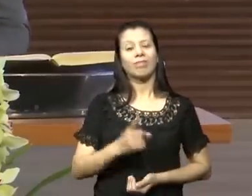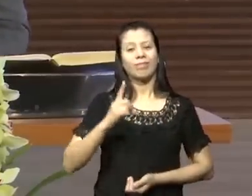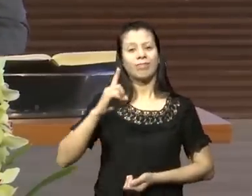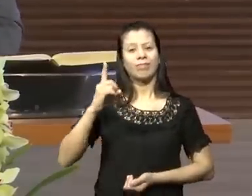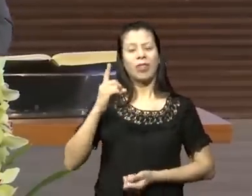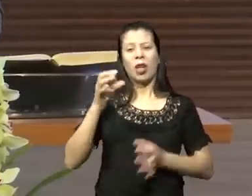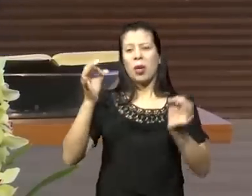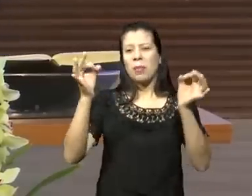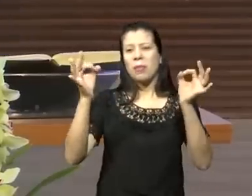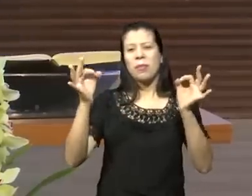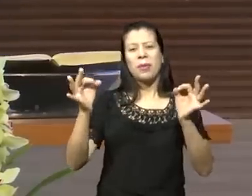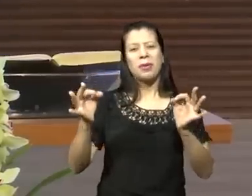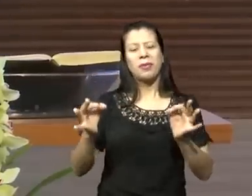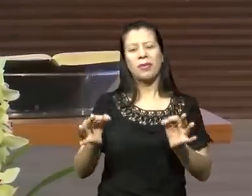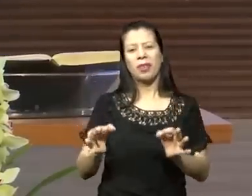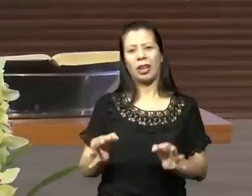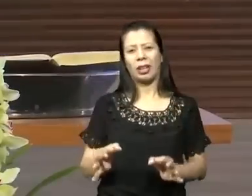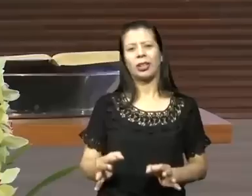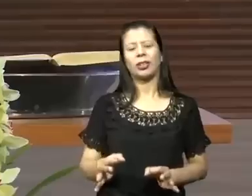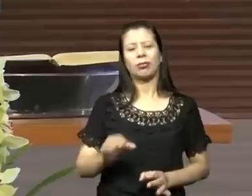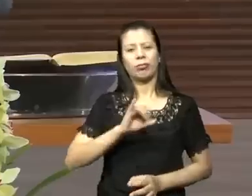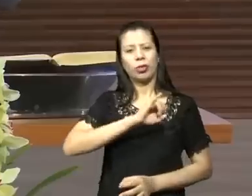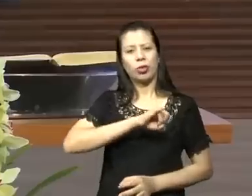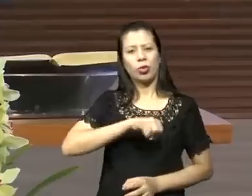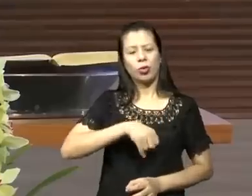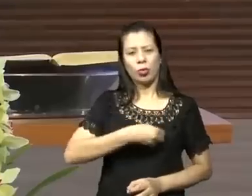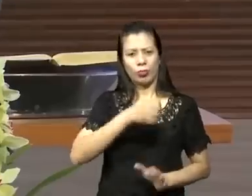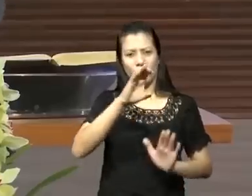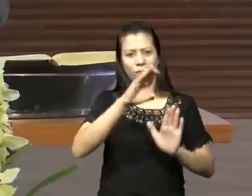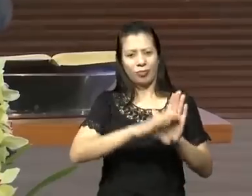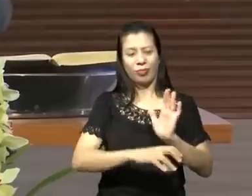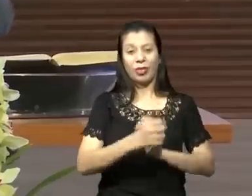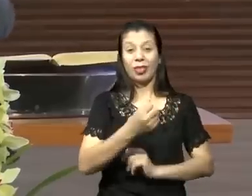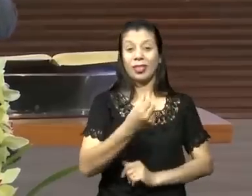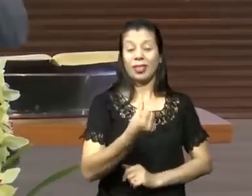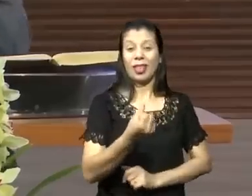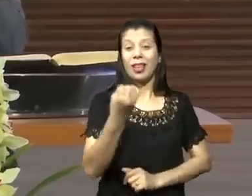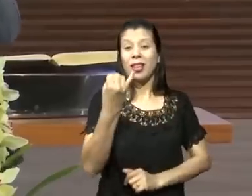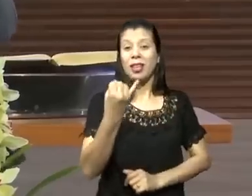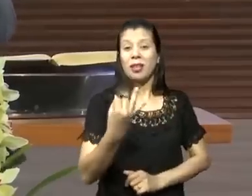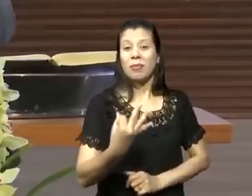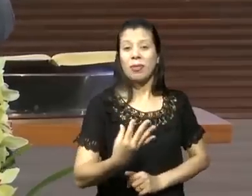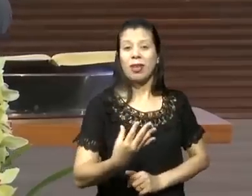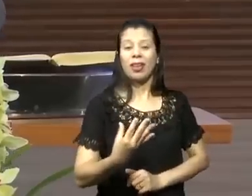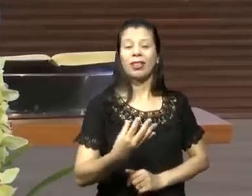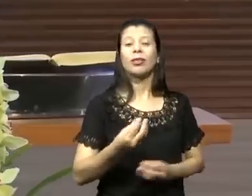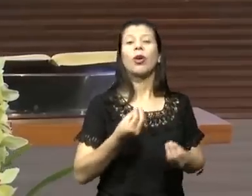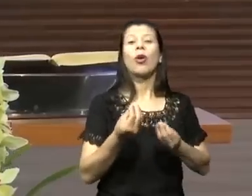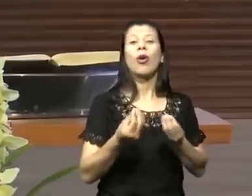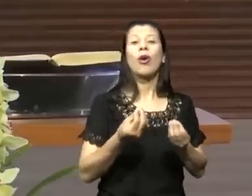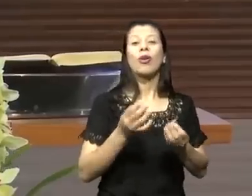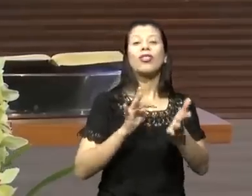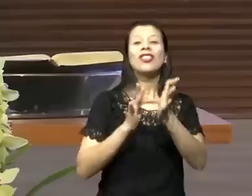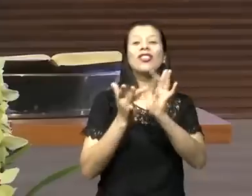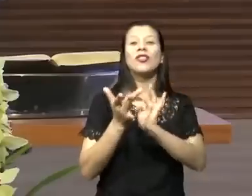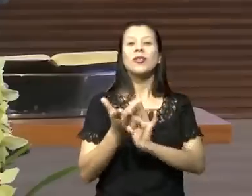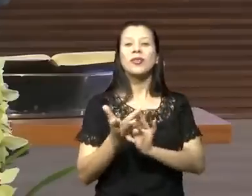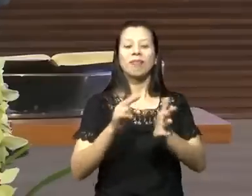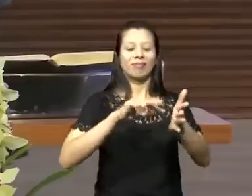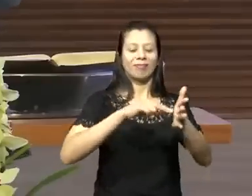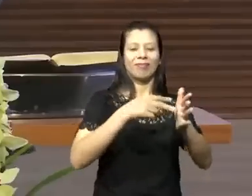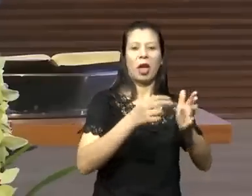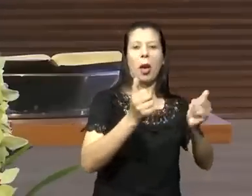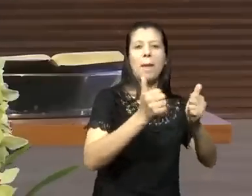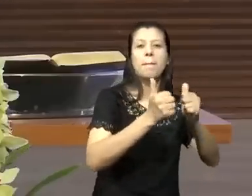em São João 6 Jesus se revela como pão da vida eu sou o pão eu sou o Maná do